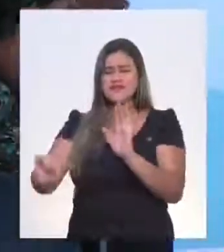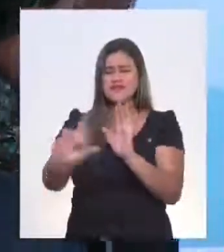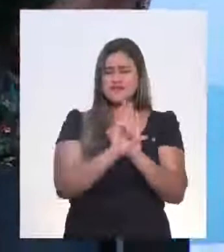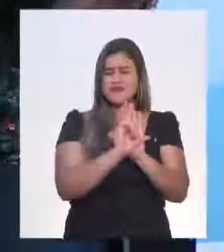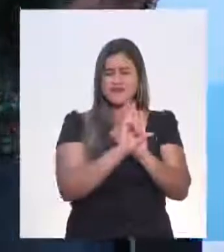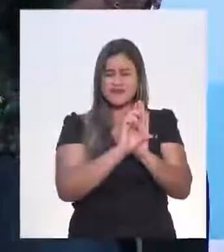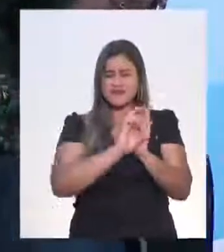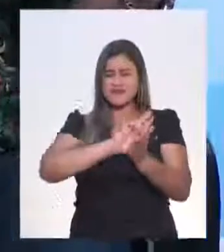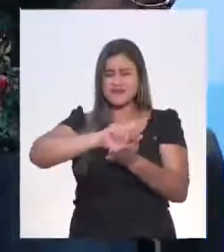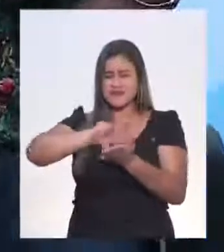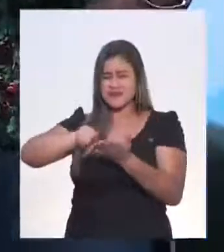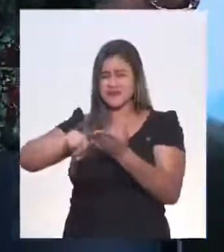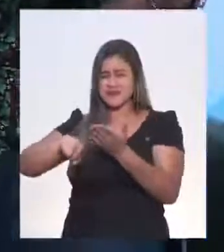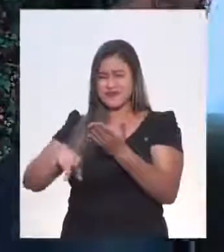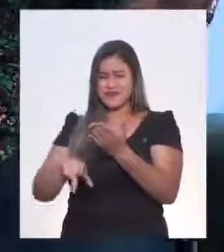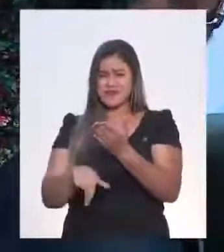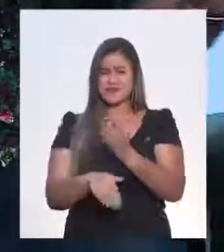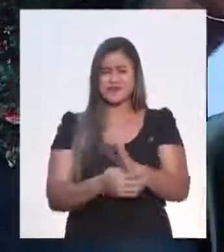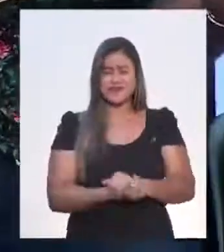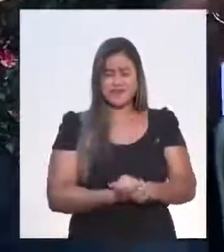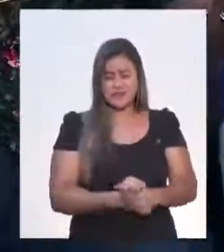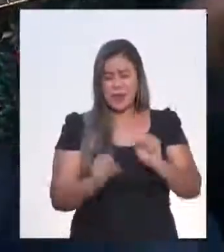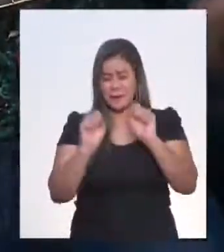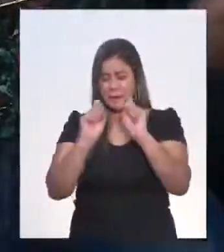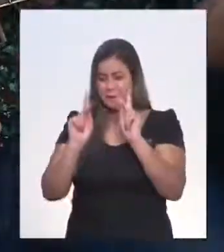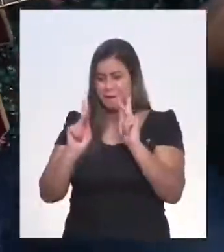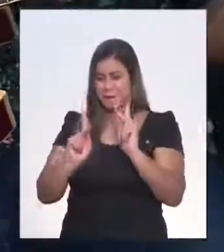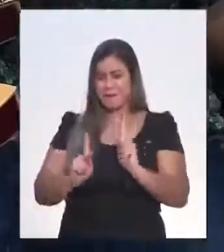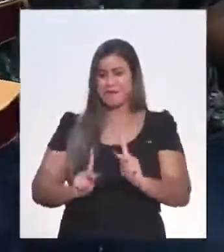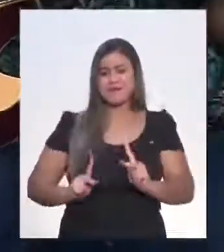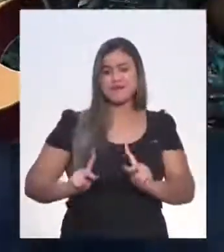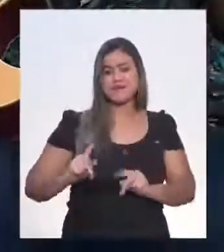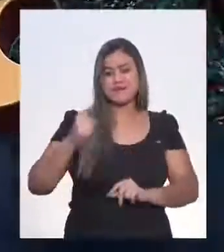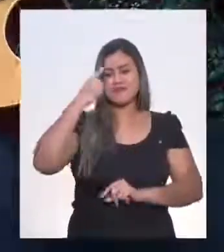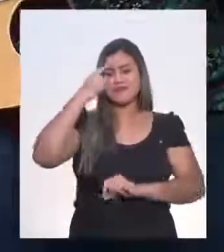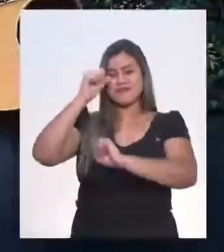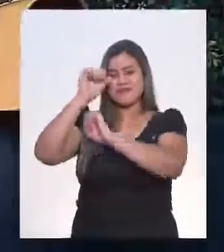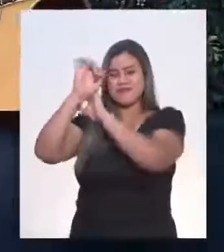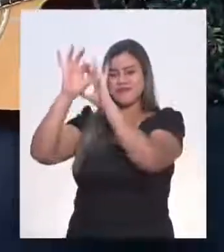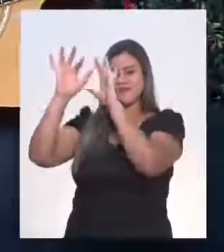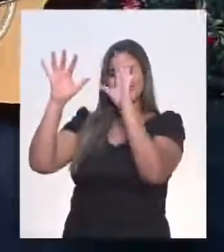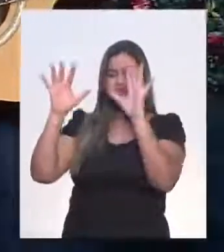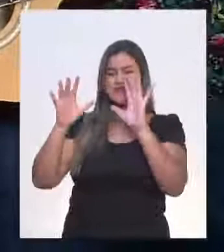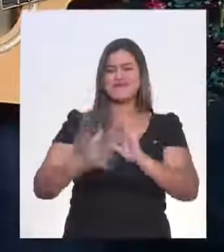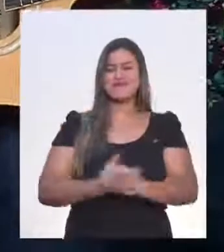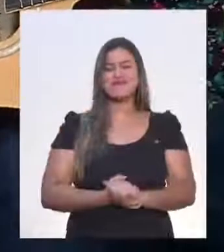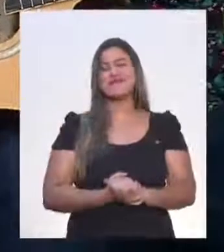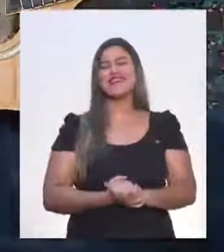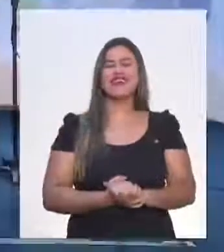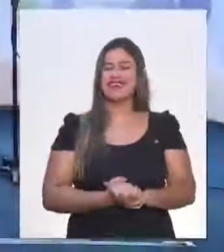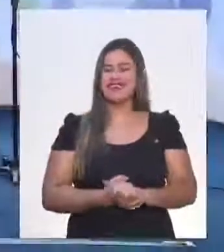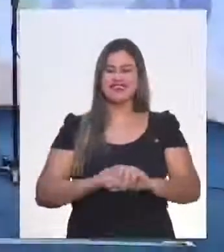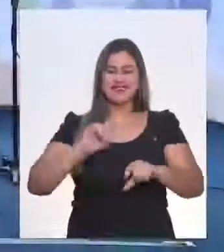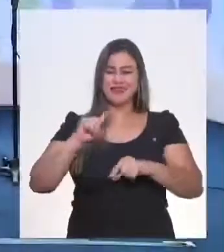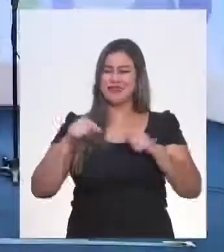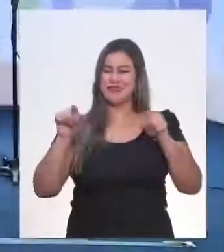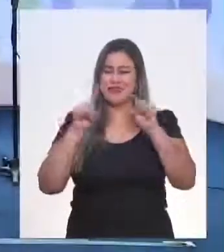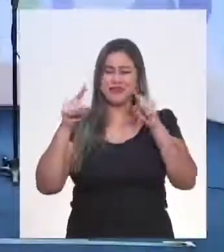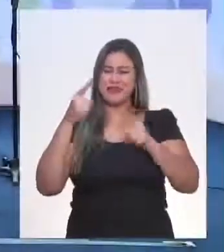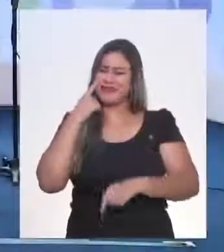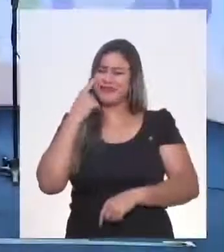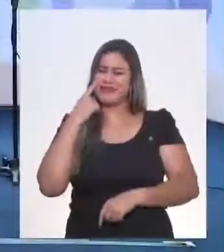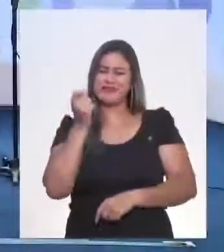se sentir paz ilusão eu não quero pegar o nome desse aluno que falou